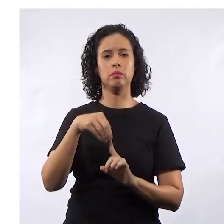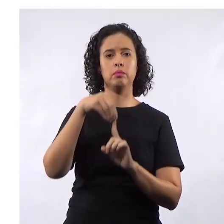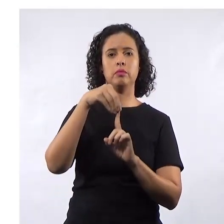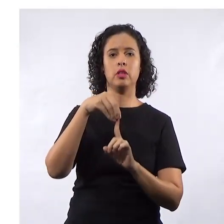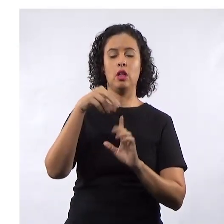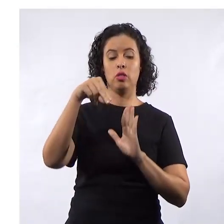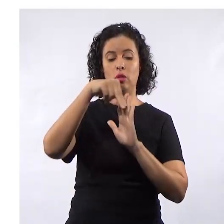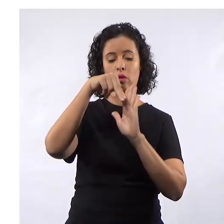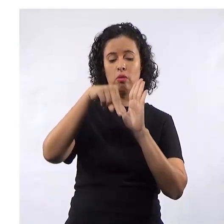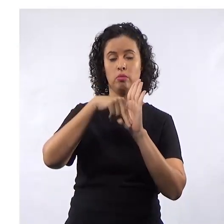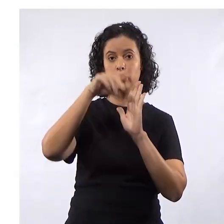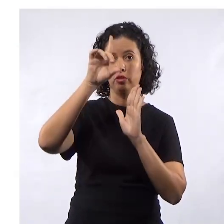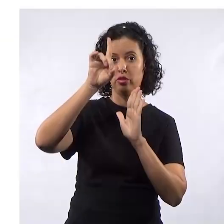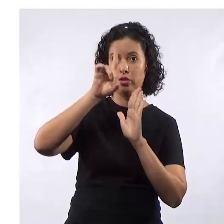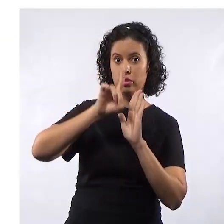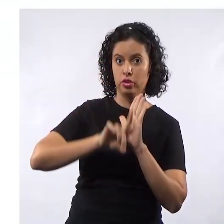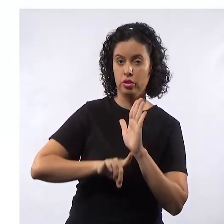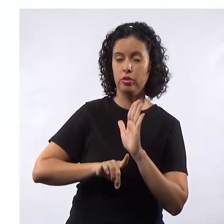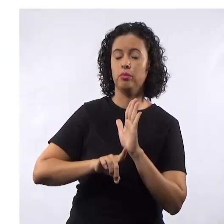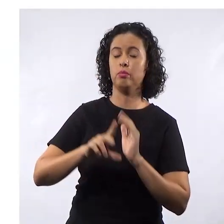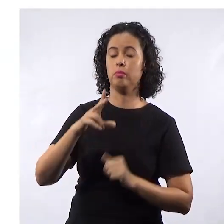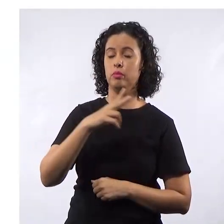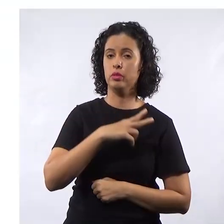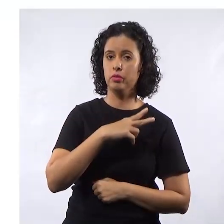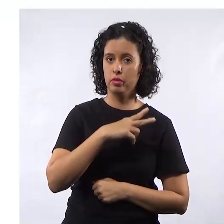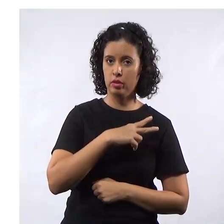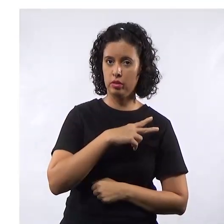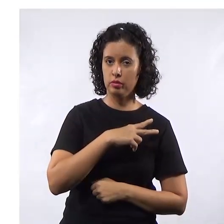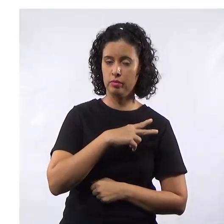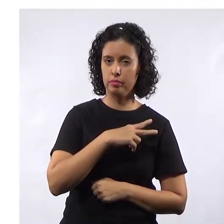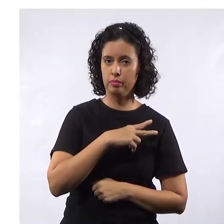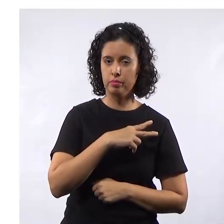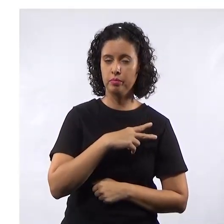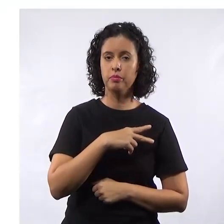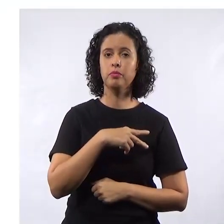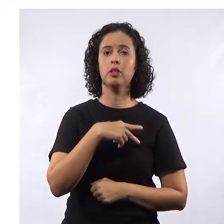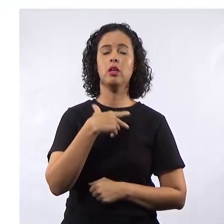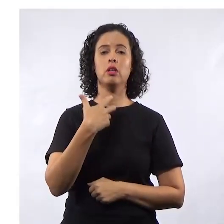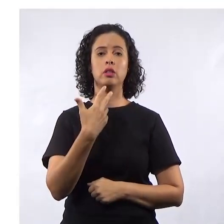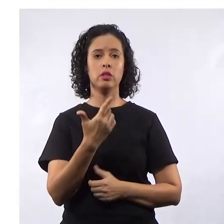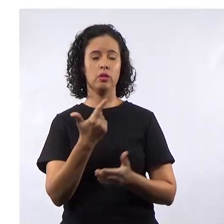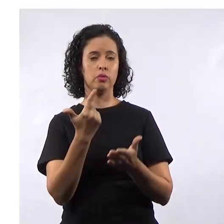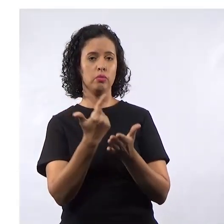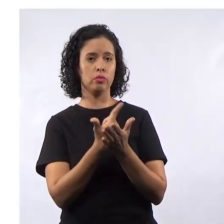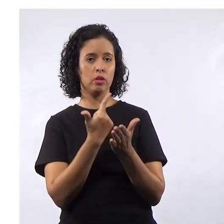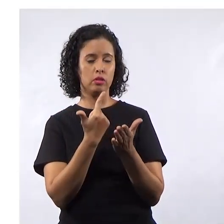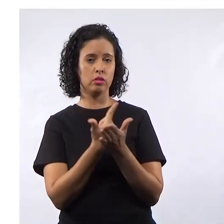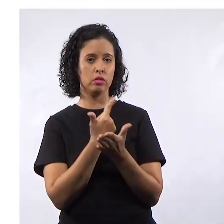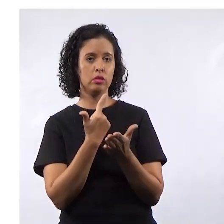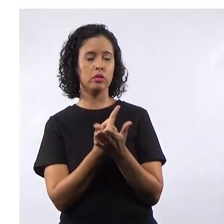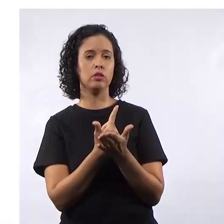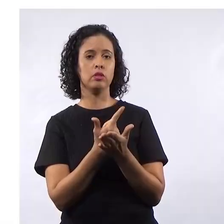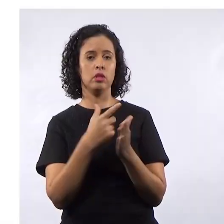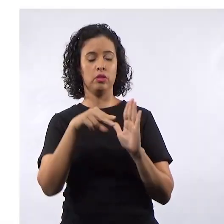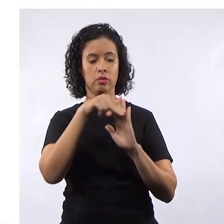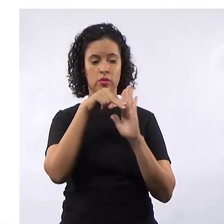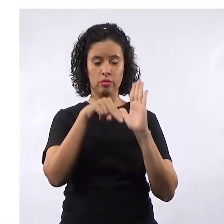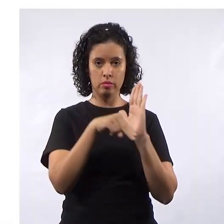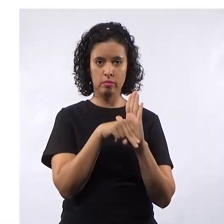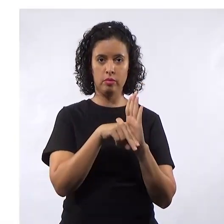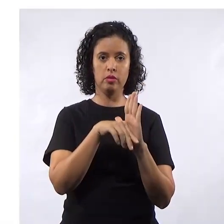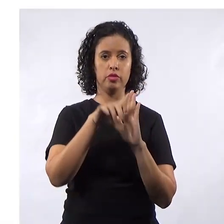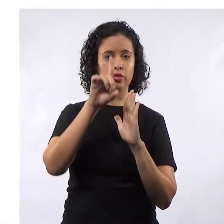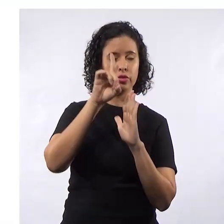de direito privado. Quando a gente fala doutrina majoritária, a maior parte da doutrina entende que são normas de